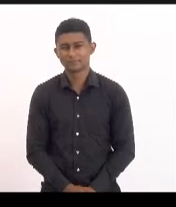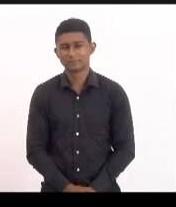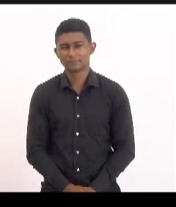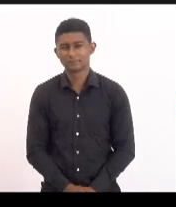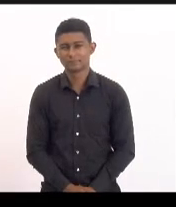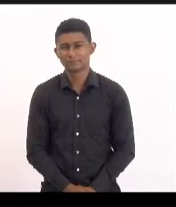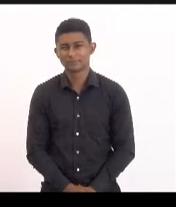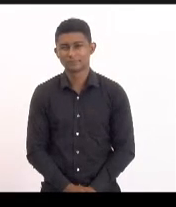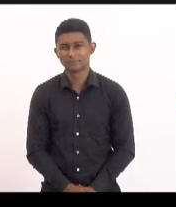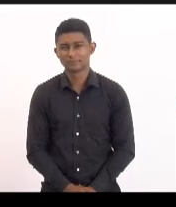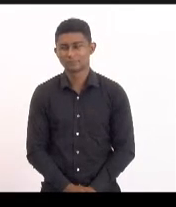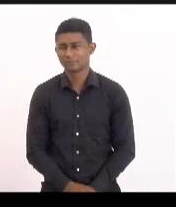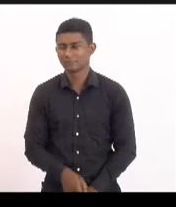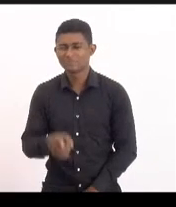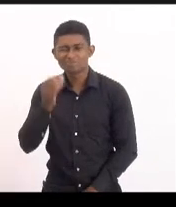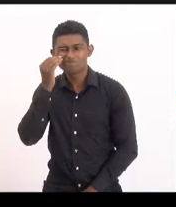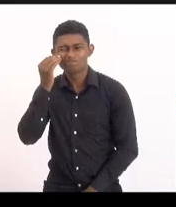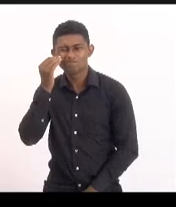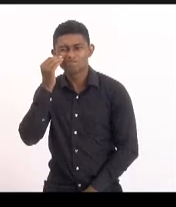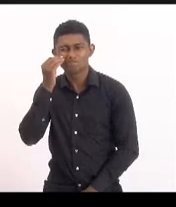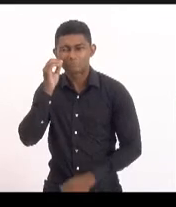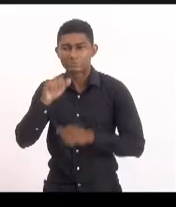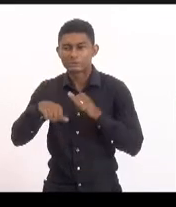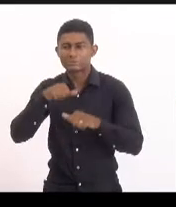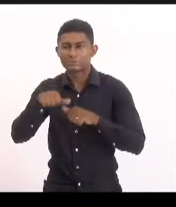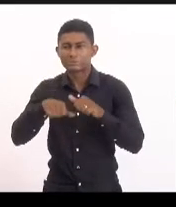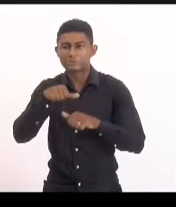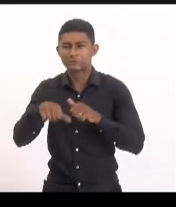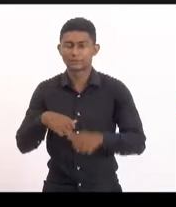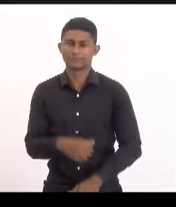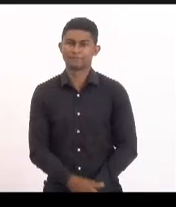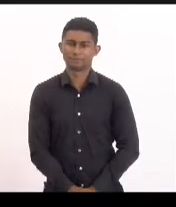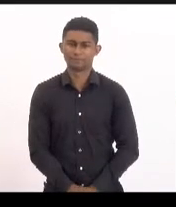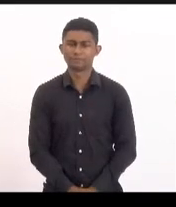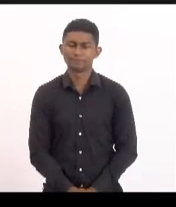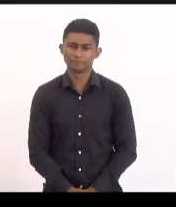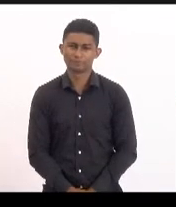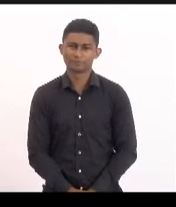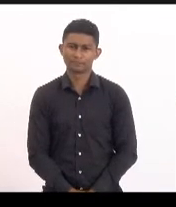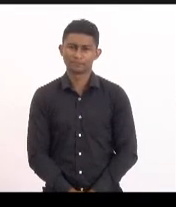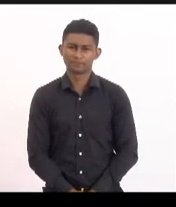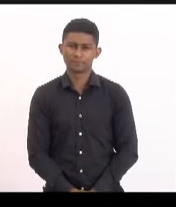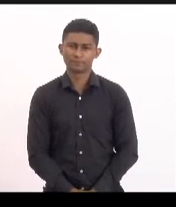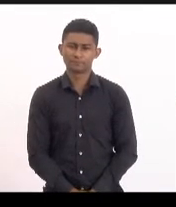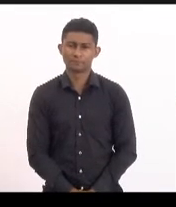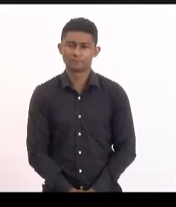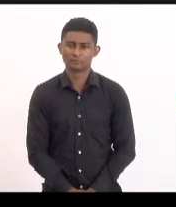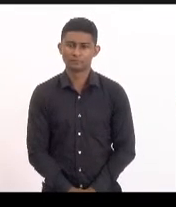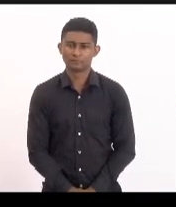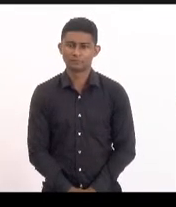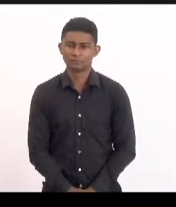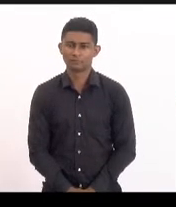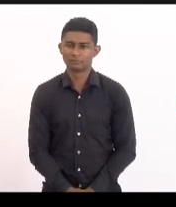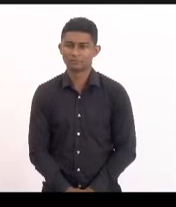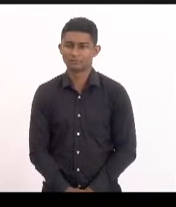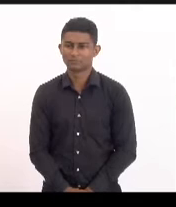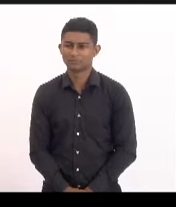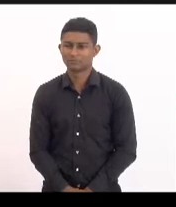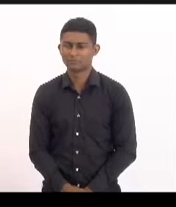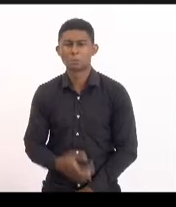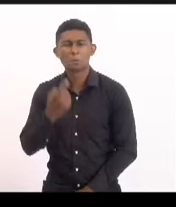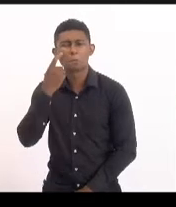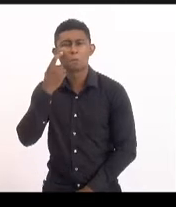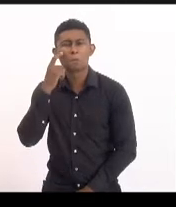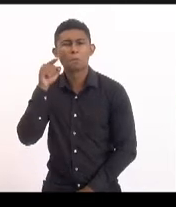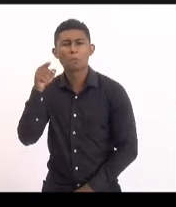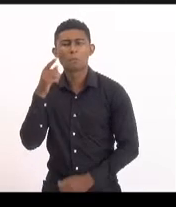Dá uma batucada aí. Ô, Mink, põe a música aí para ele ouvir aí,